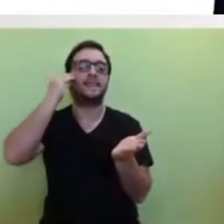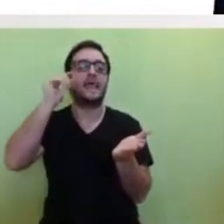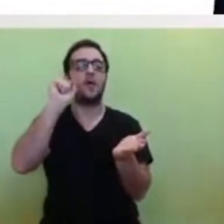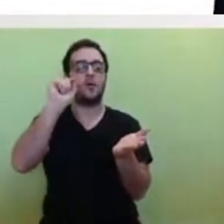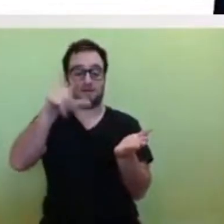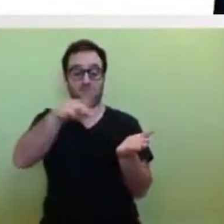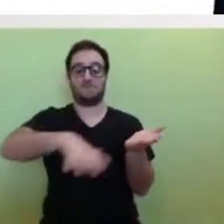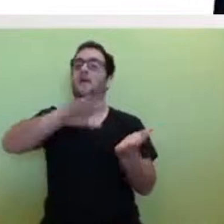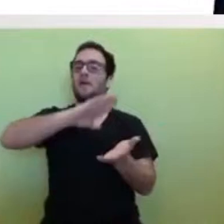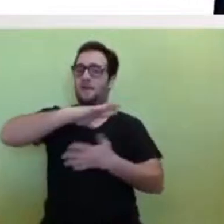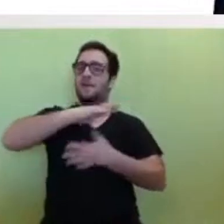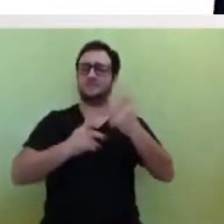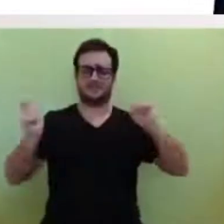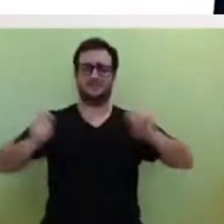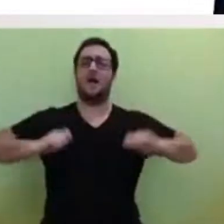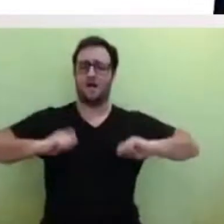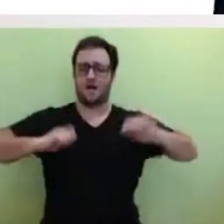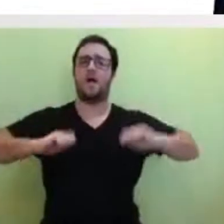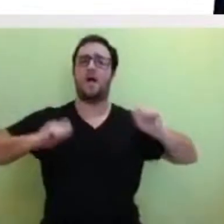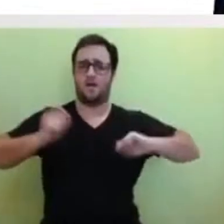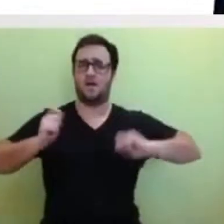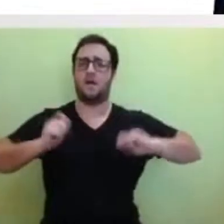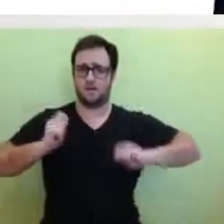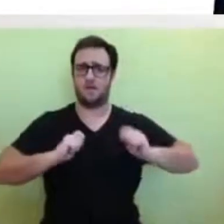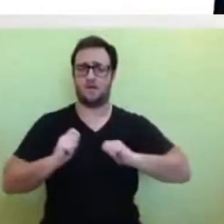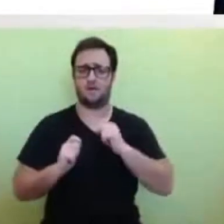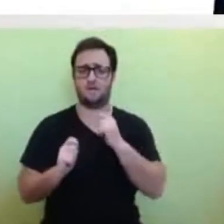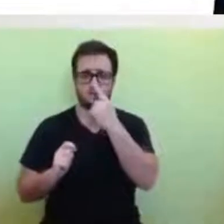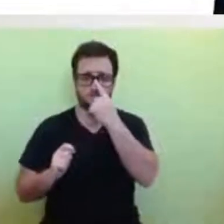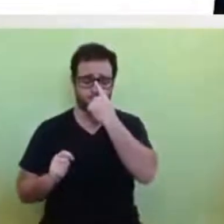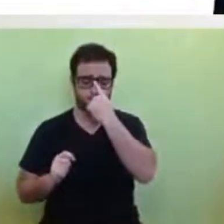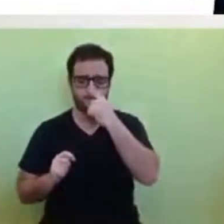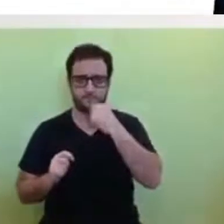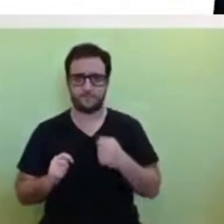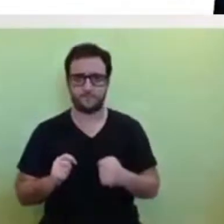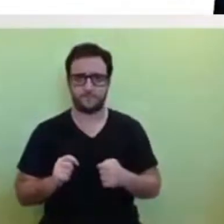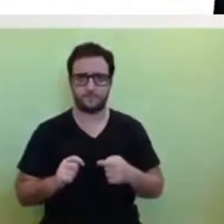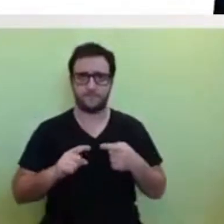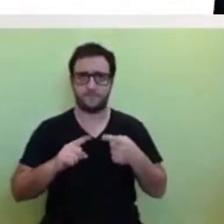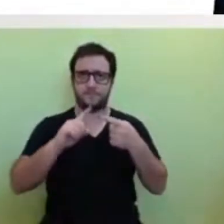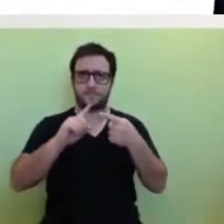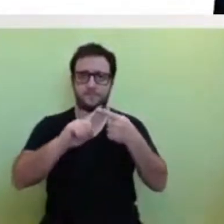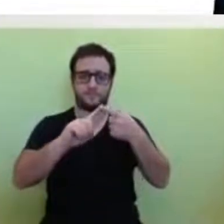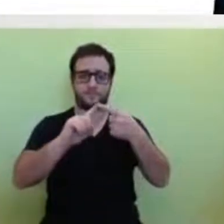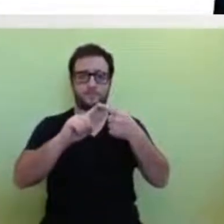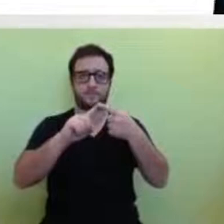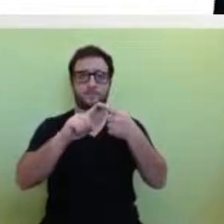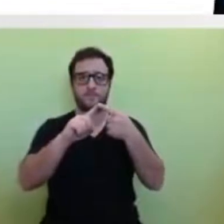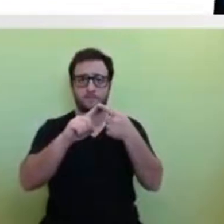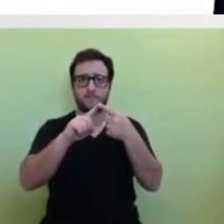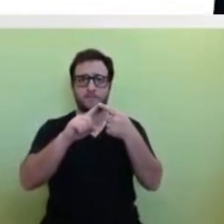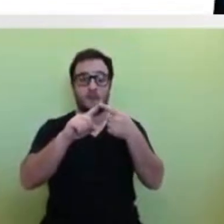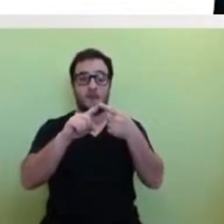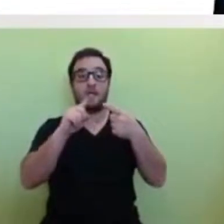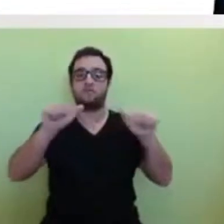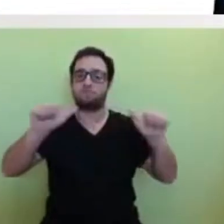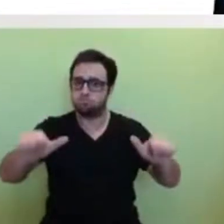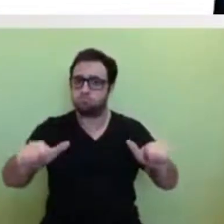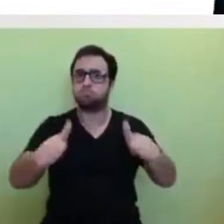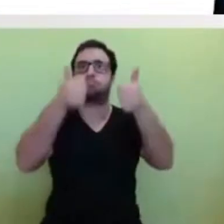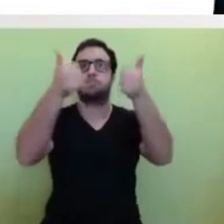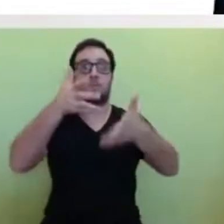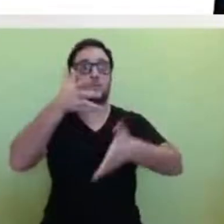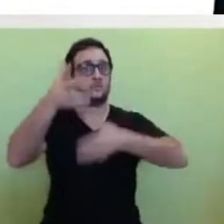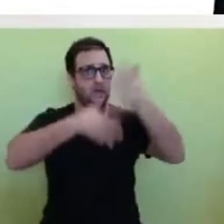O primeiro seria a elevação do status da língua de sinais. Embora para nós, que somos